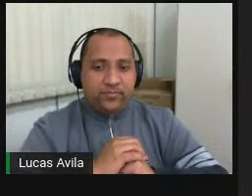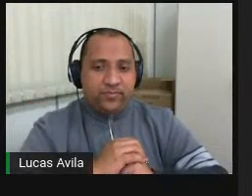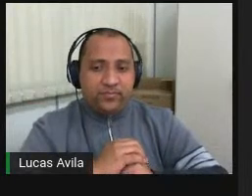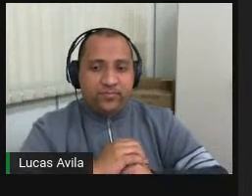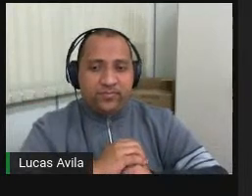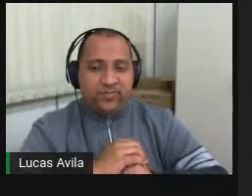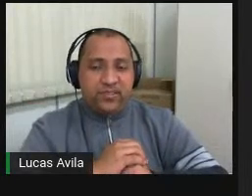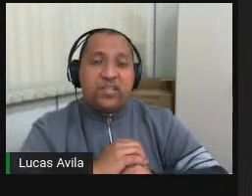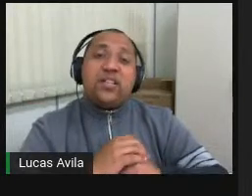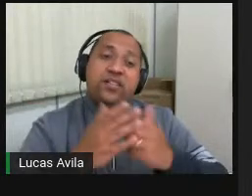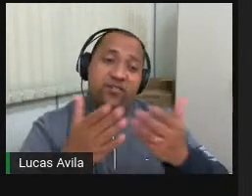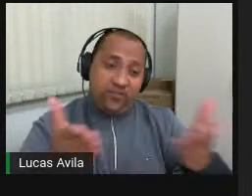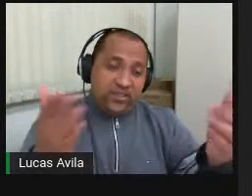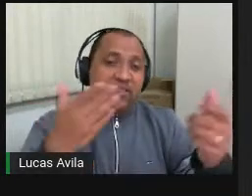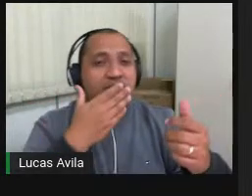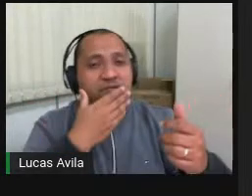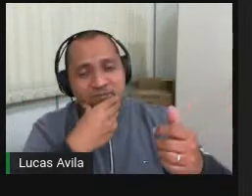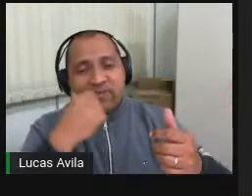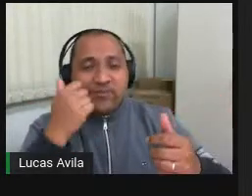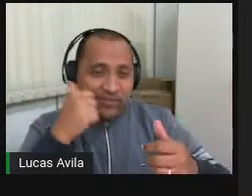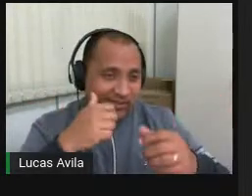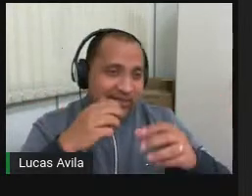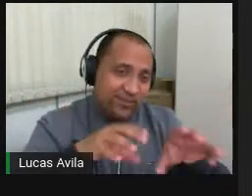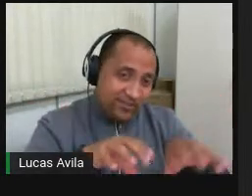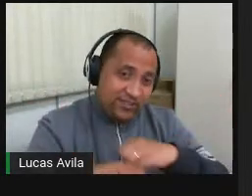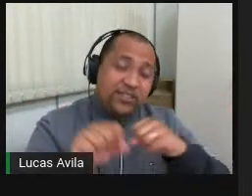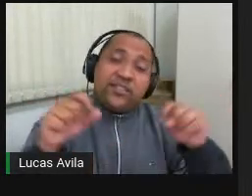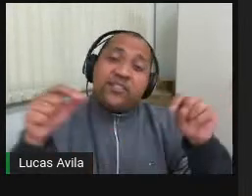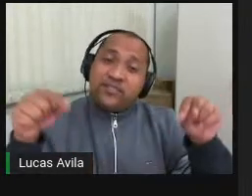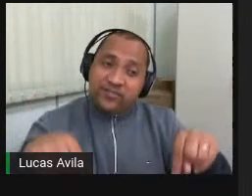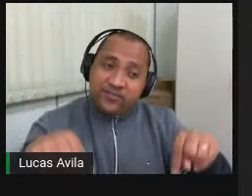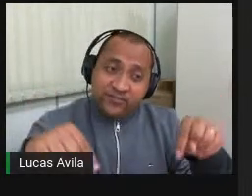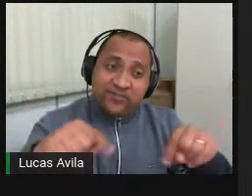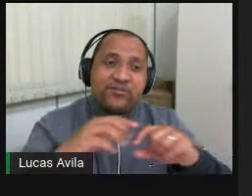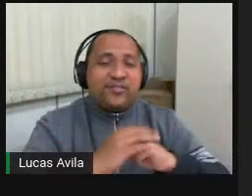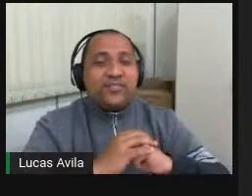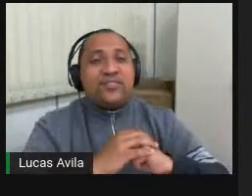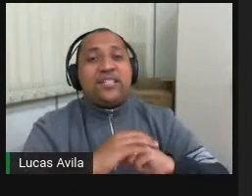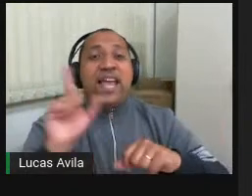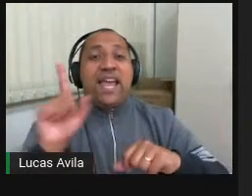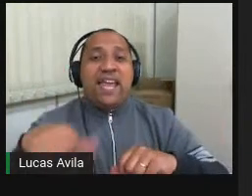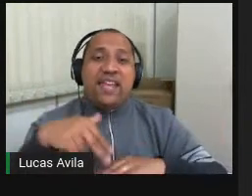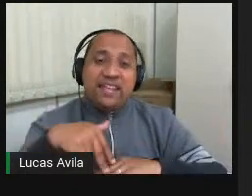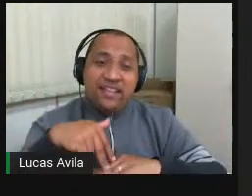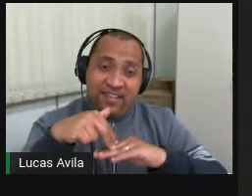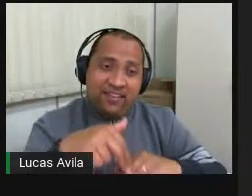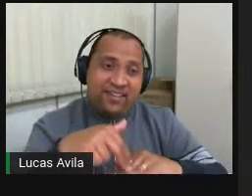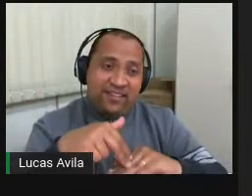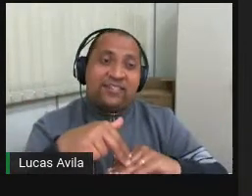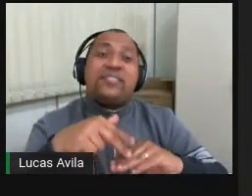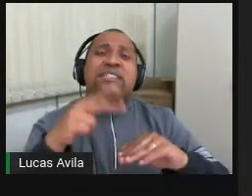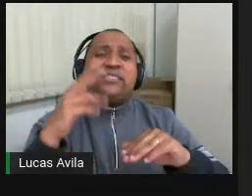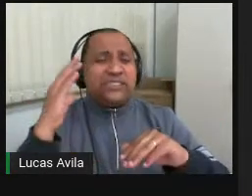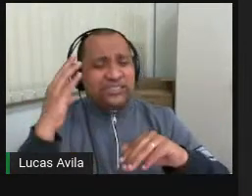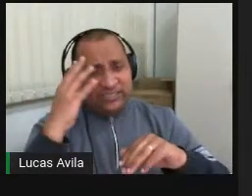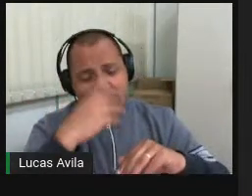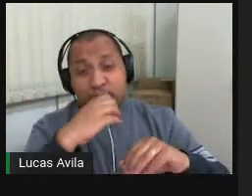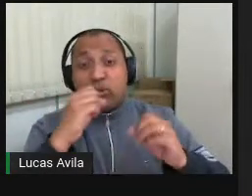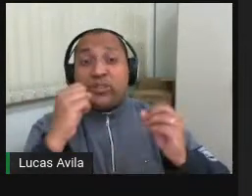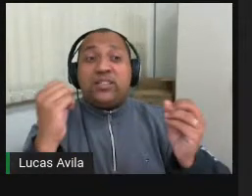os formandos que hoje são os protagonistas deste belíssimo